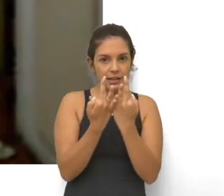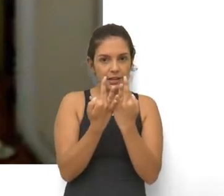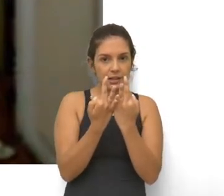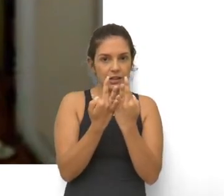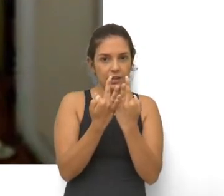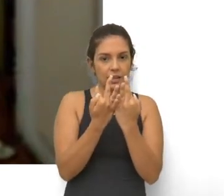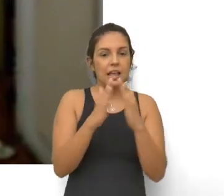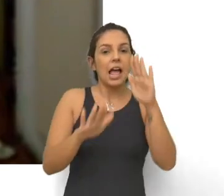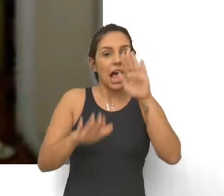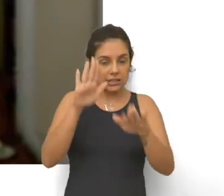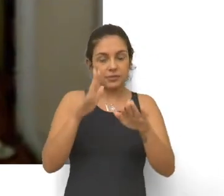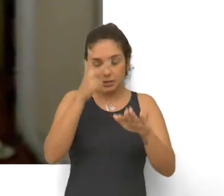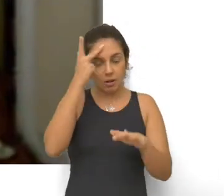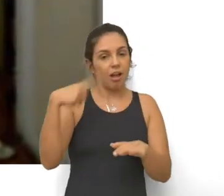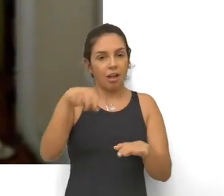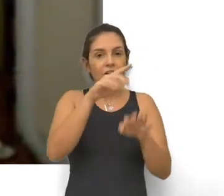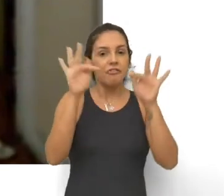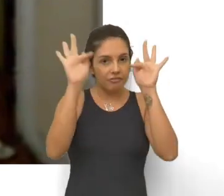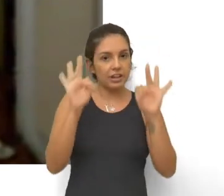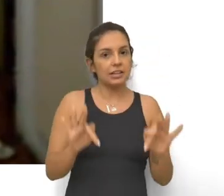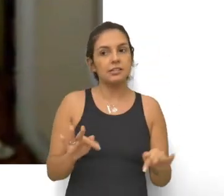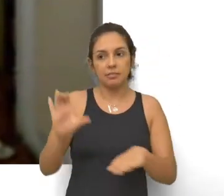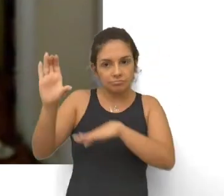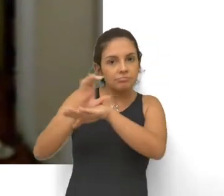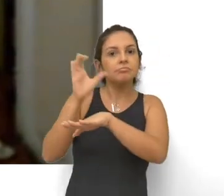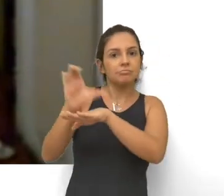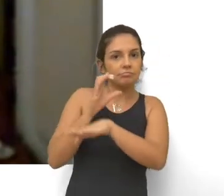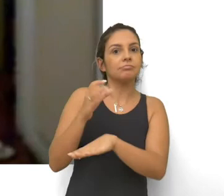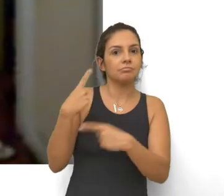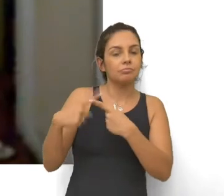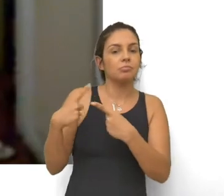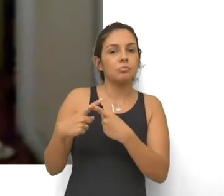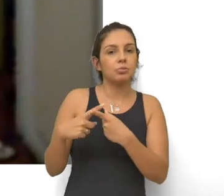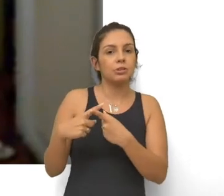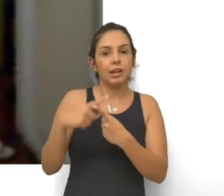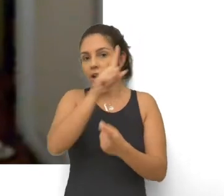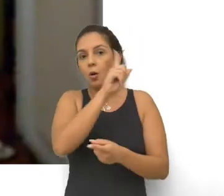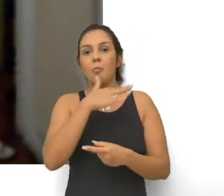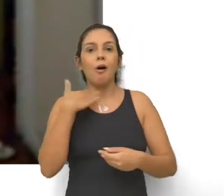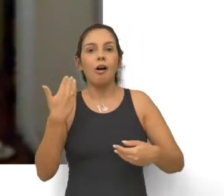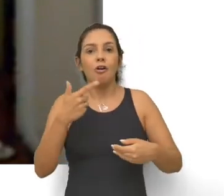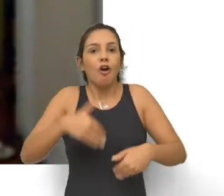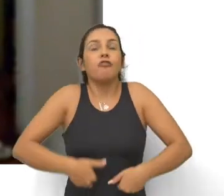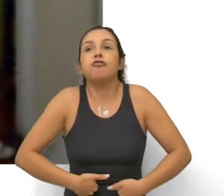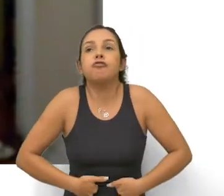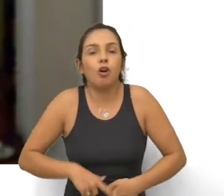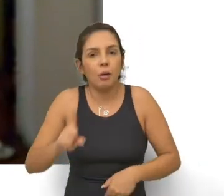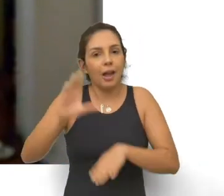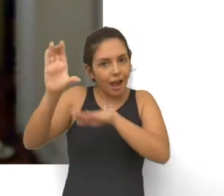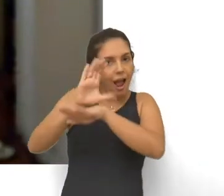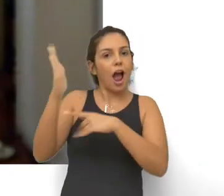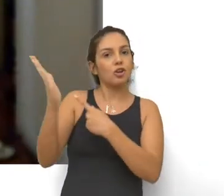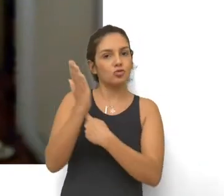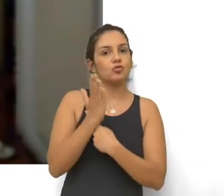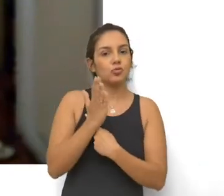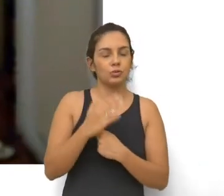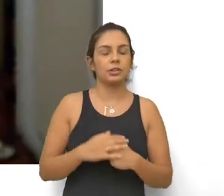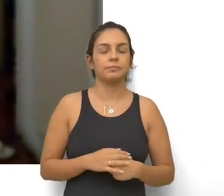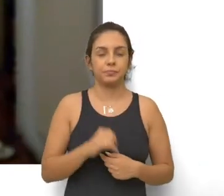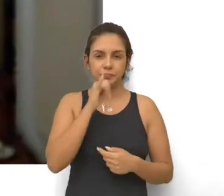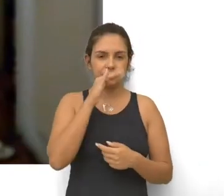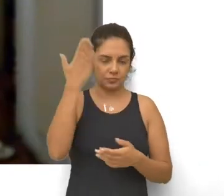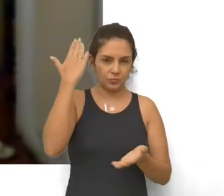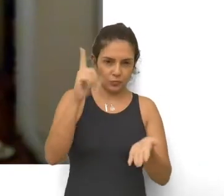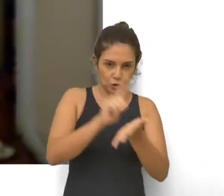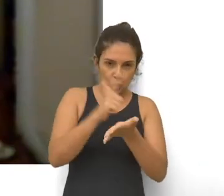mesmo que fosse esmola, era para ser, era para dar, não era para deixar as pessoas morrerem de fome. Mas mesmo assim, quer dizer, saiu nos jornais, saiu